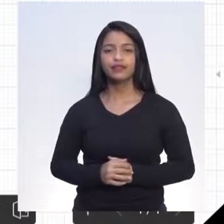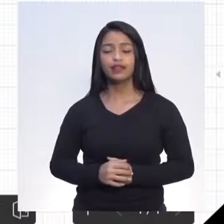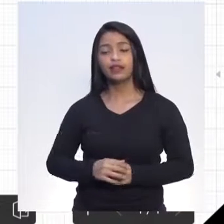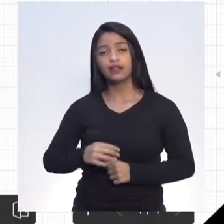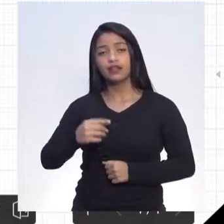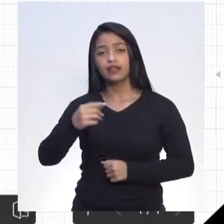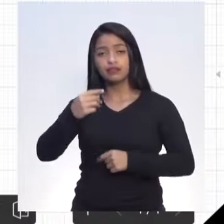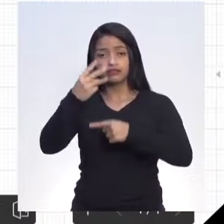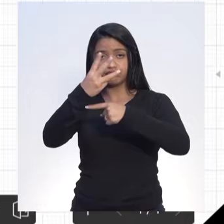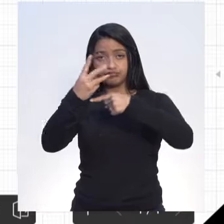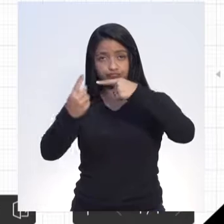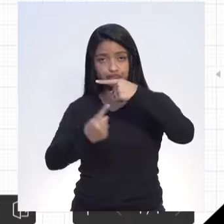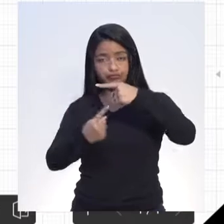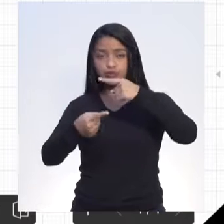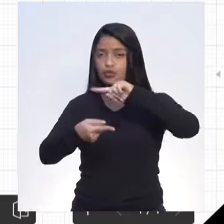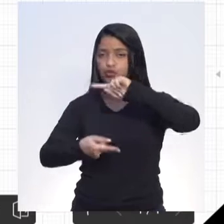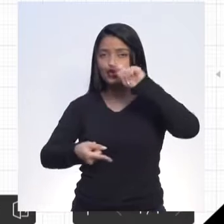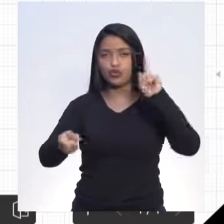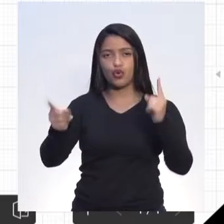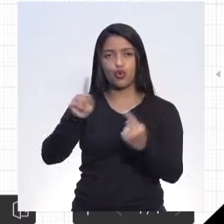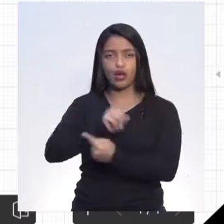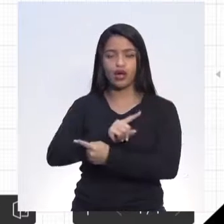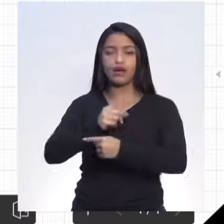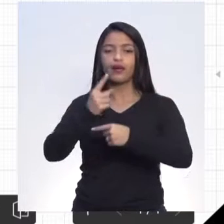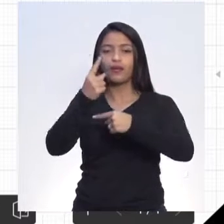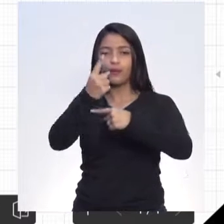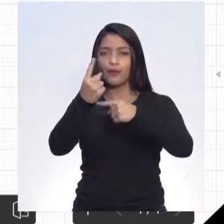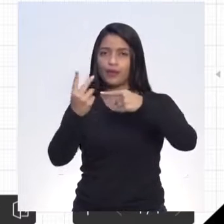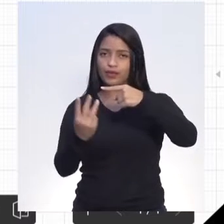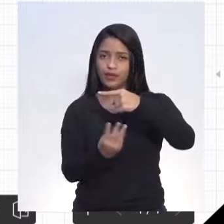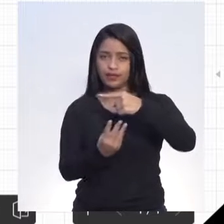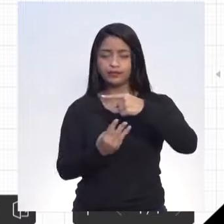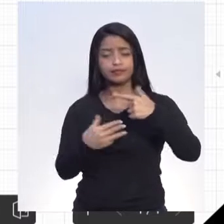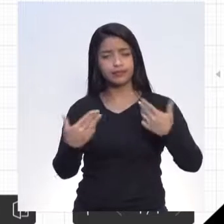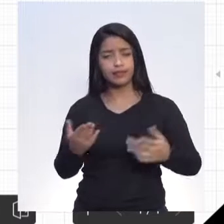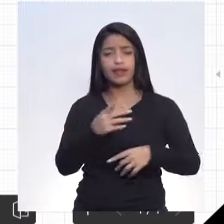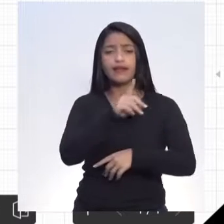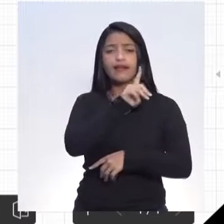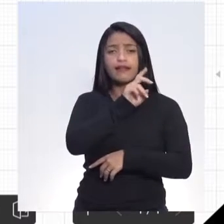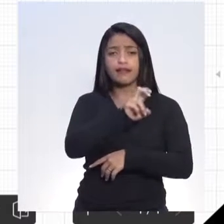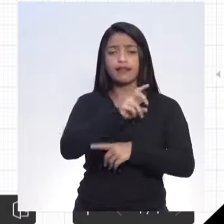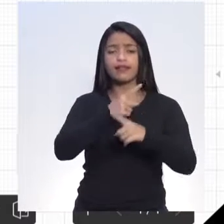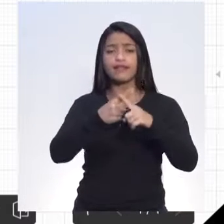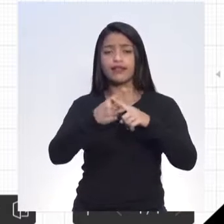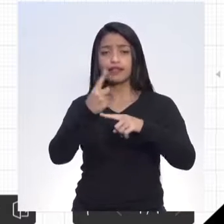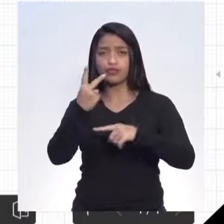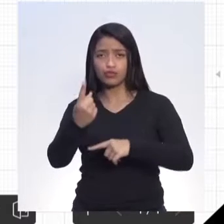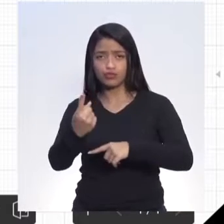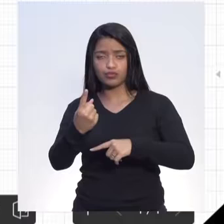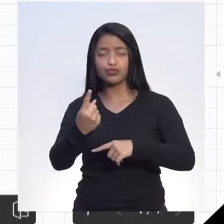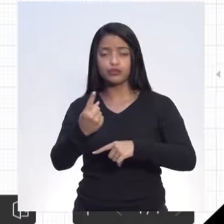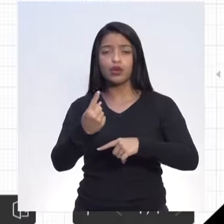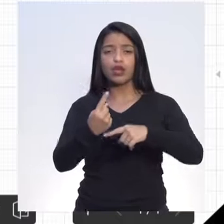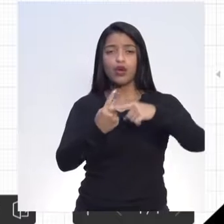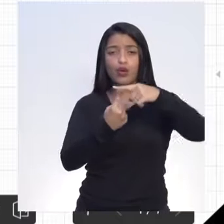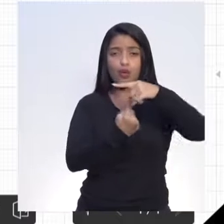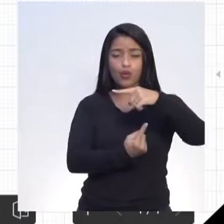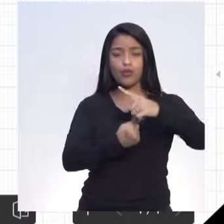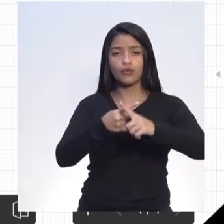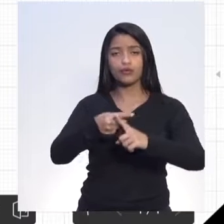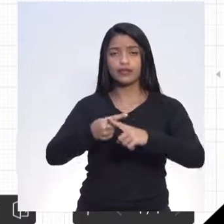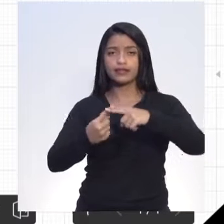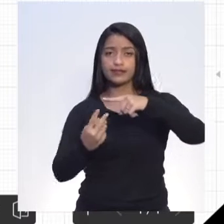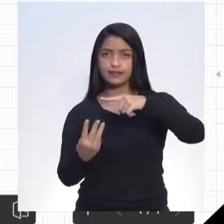tenho 15 que multiplica 1, 1 que multiplica 3 aqui no denominador. Então, eu